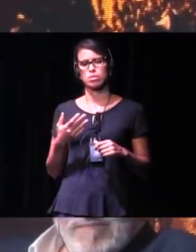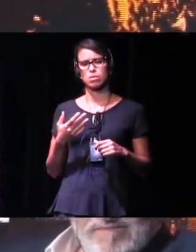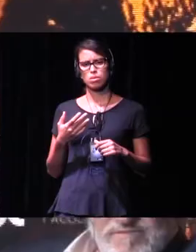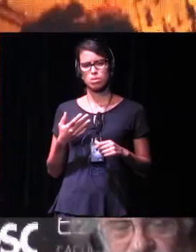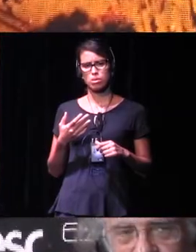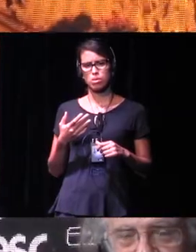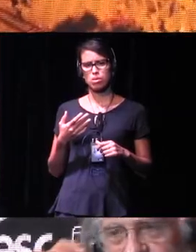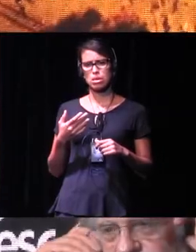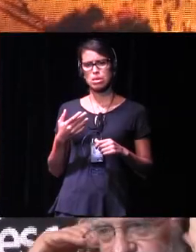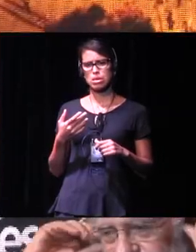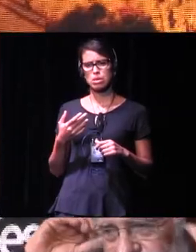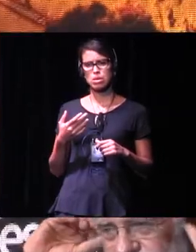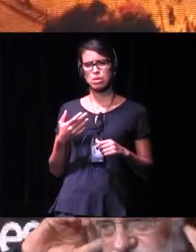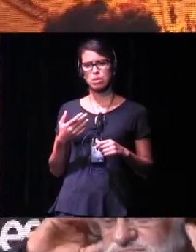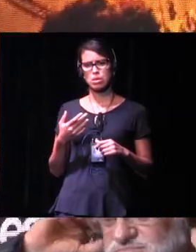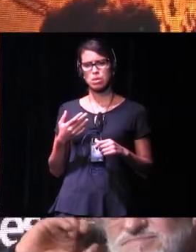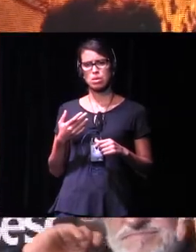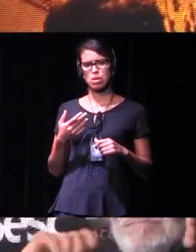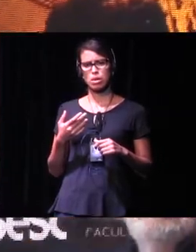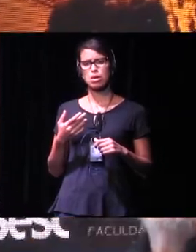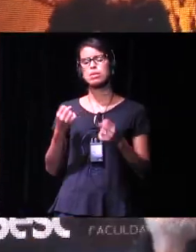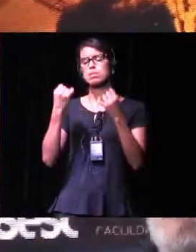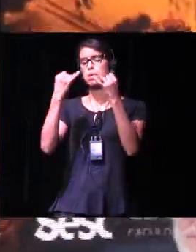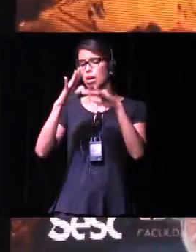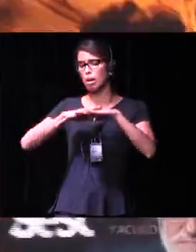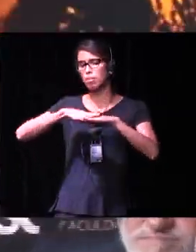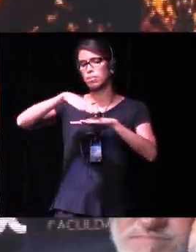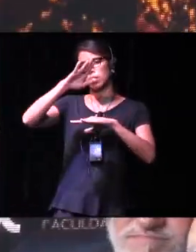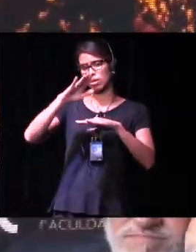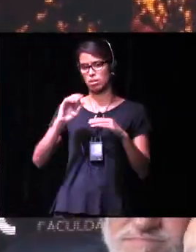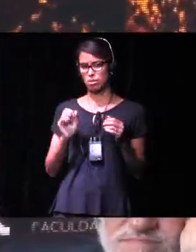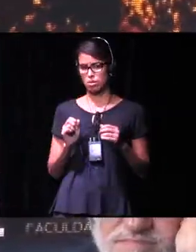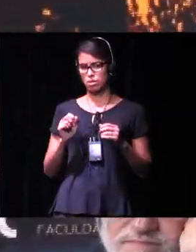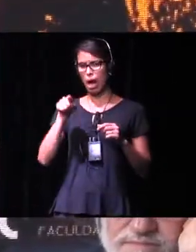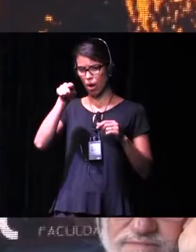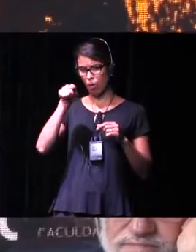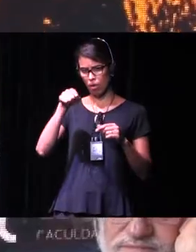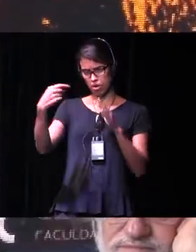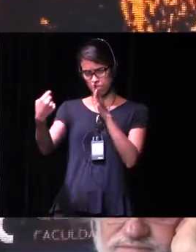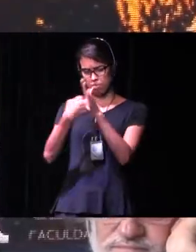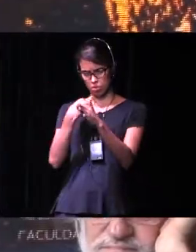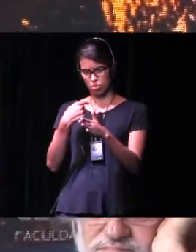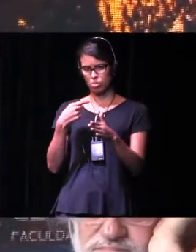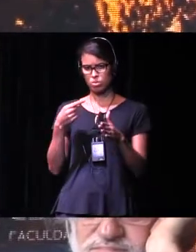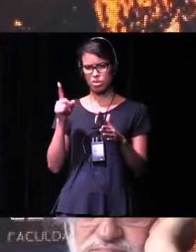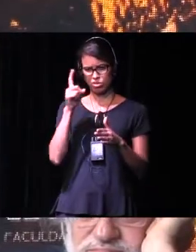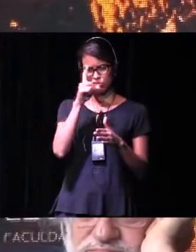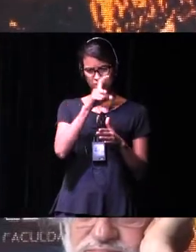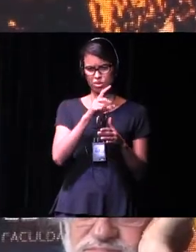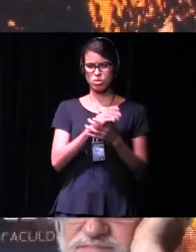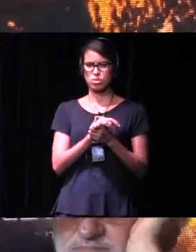comentário anterior e complementar dessa última reflexão, essa pergunta complexa.